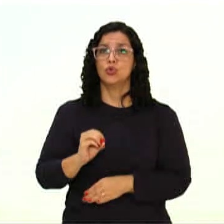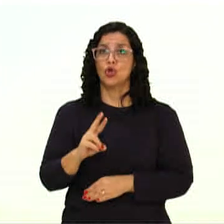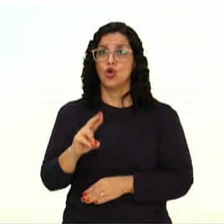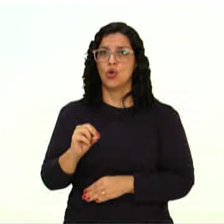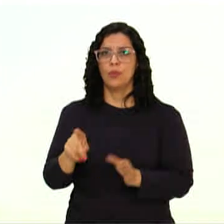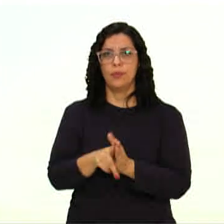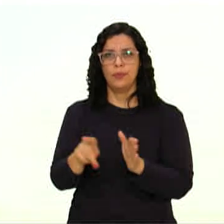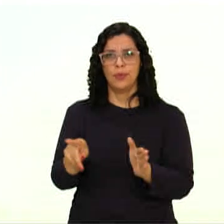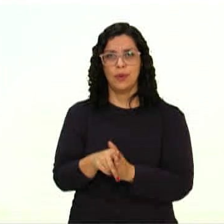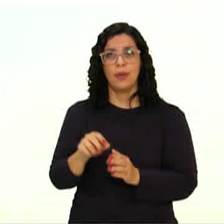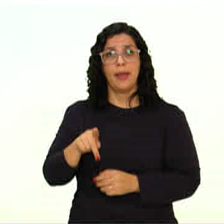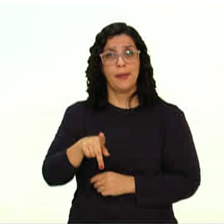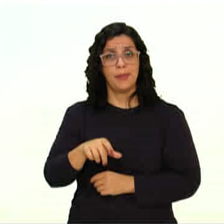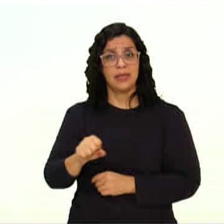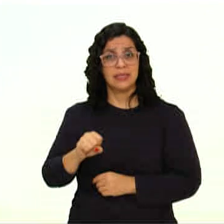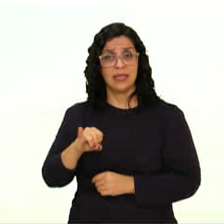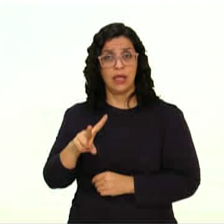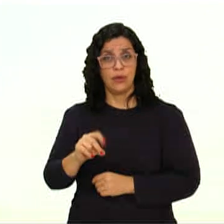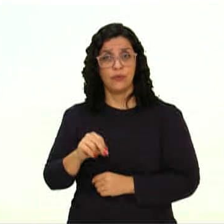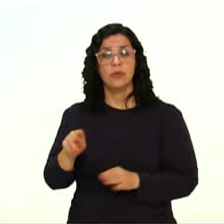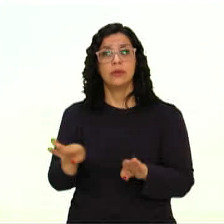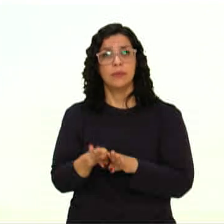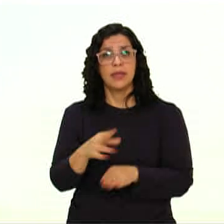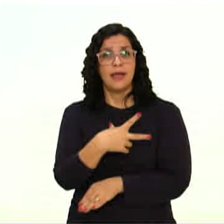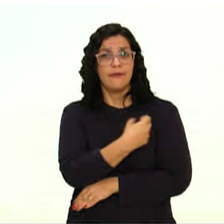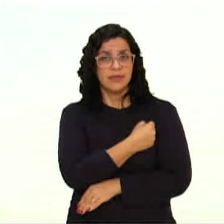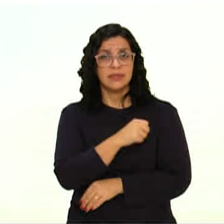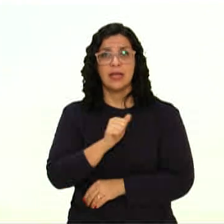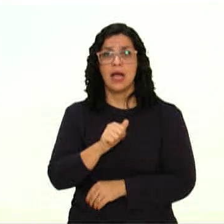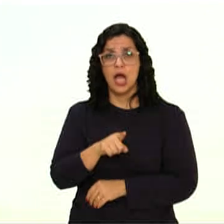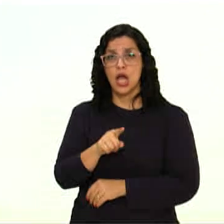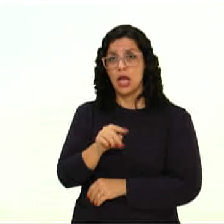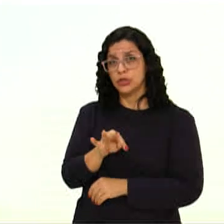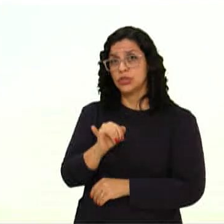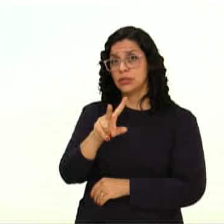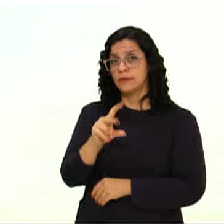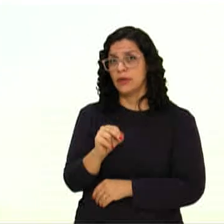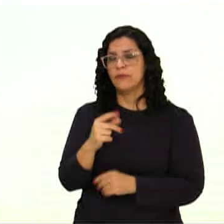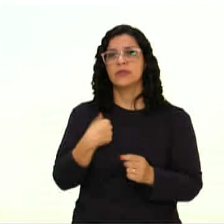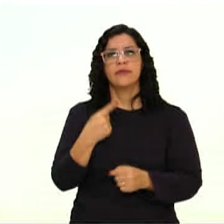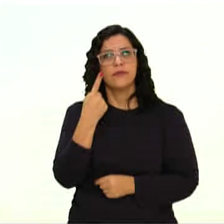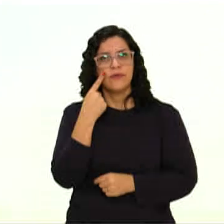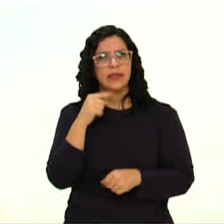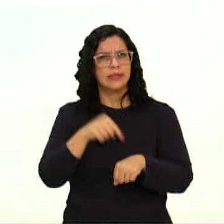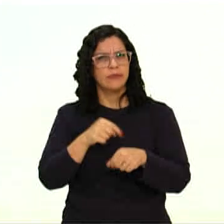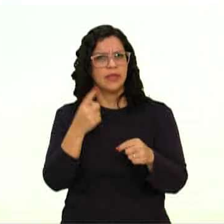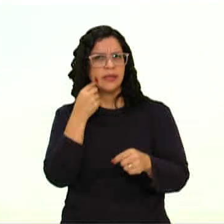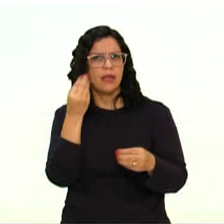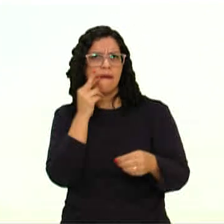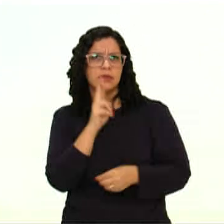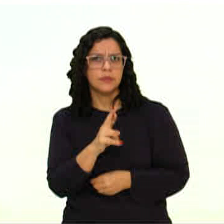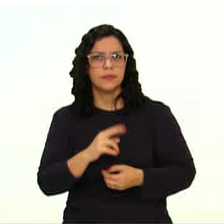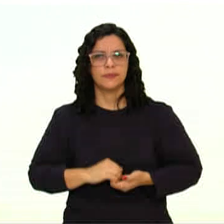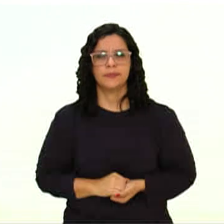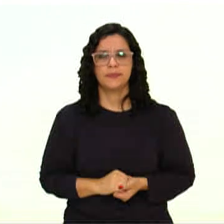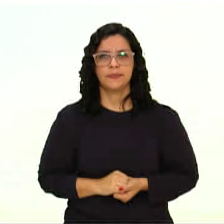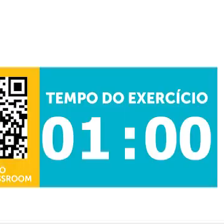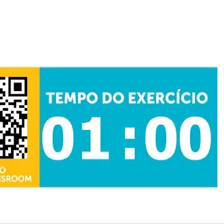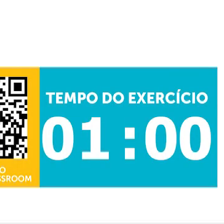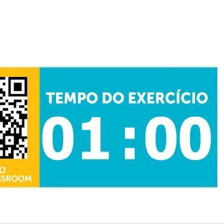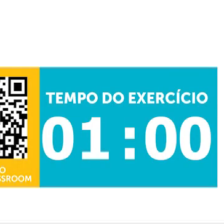tipo de imunização passiva e as vacinas correspondem à imunização ativa. Aquele tempinho para vocês sentarem e resolver, minha gente.